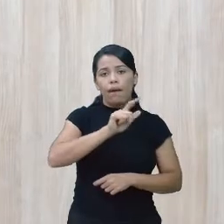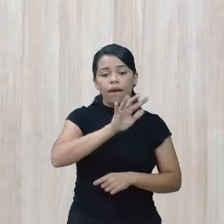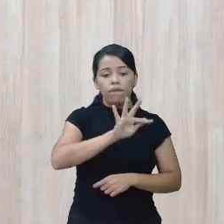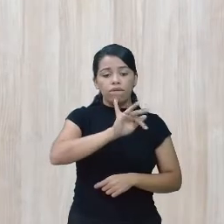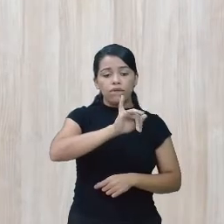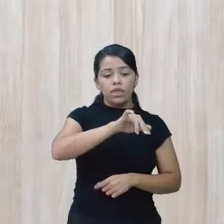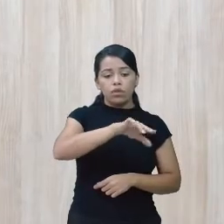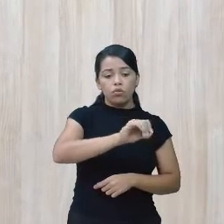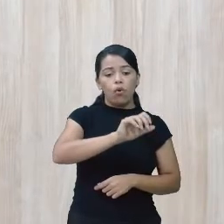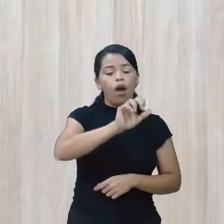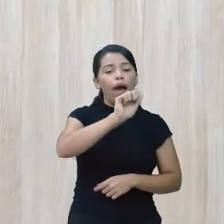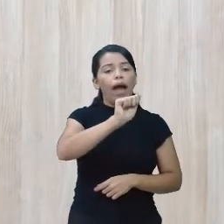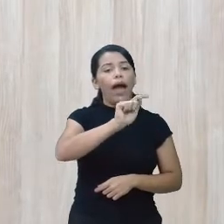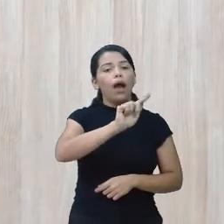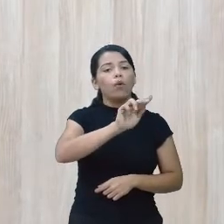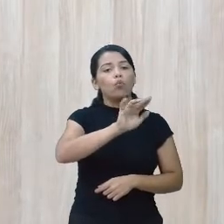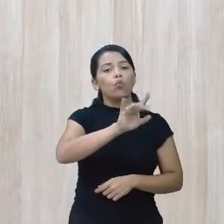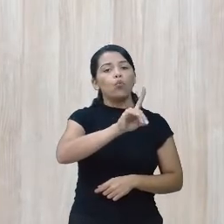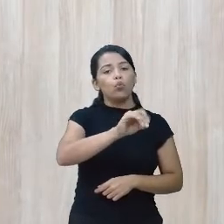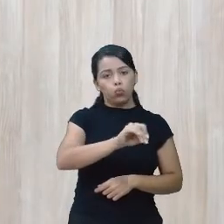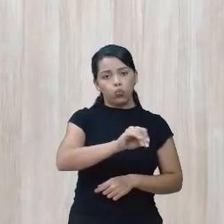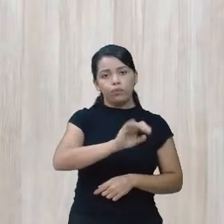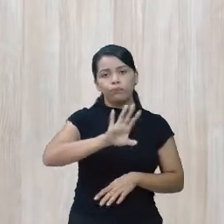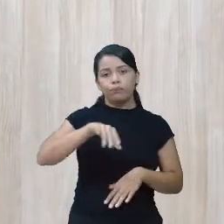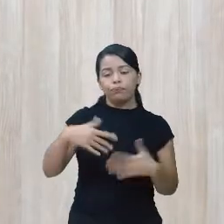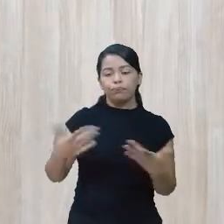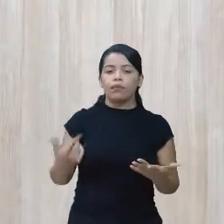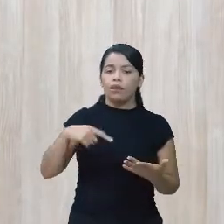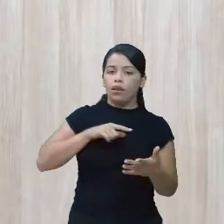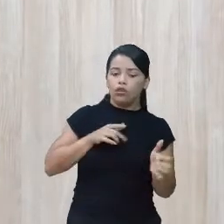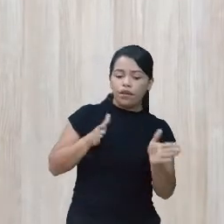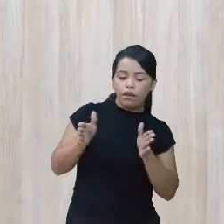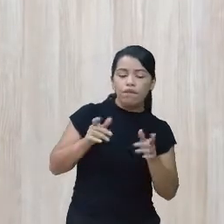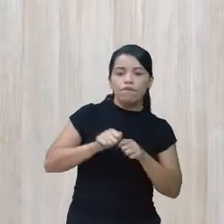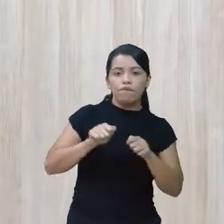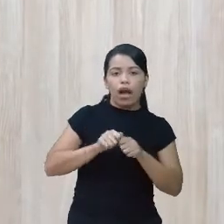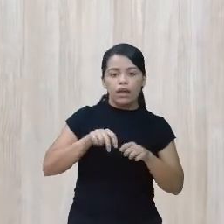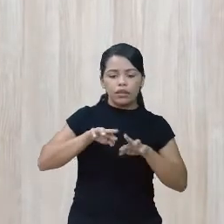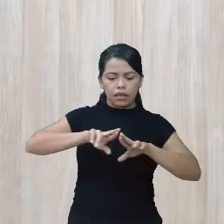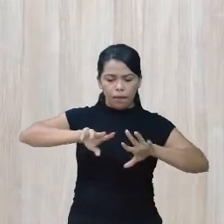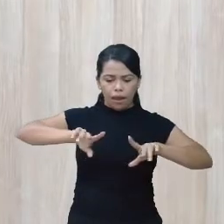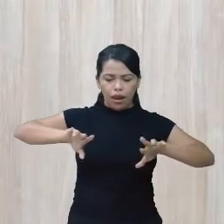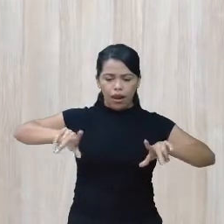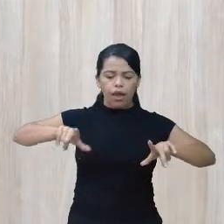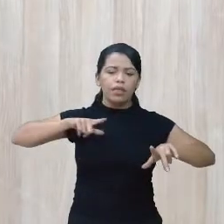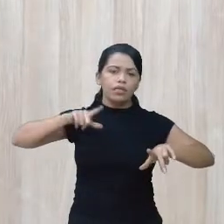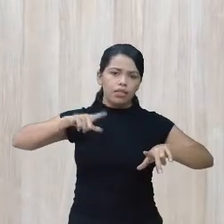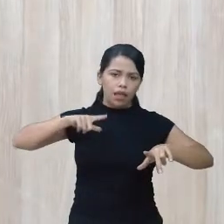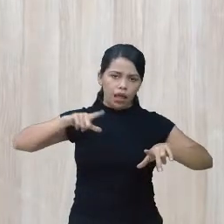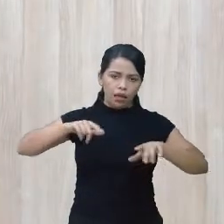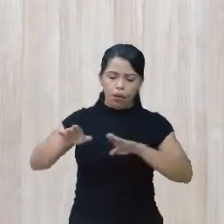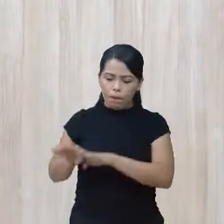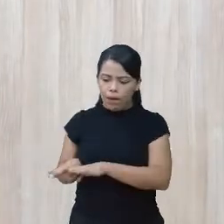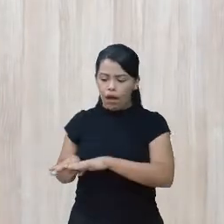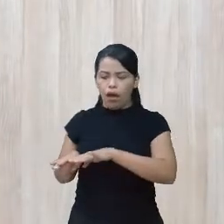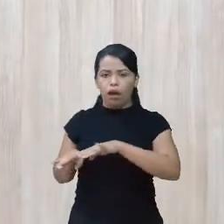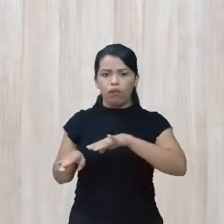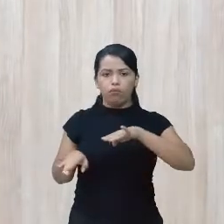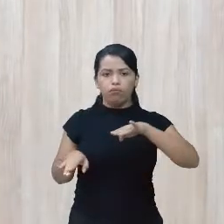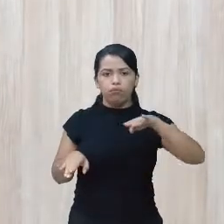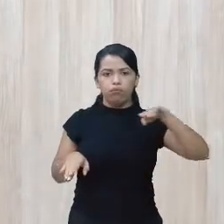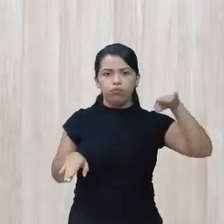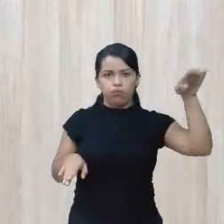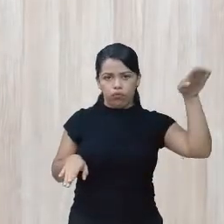essa distinção de altura, porque os sons, eles têm essa distribuição de baixo para cima, do